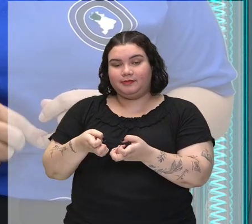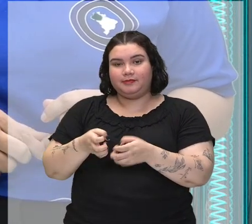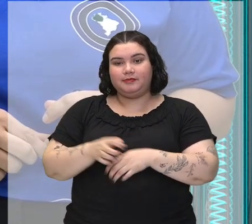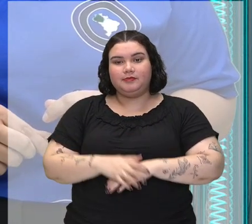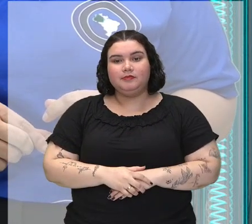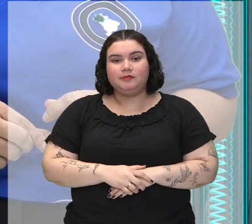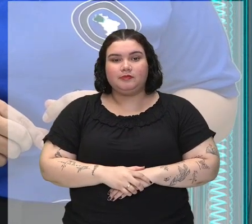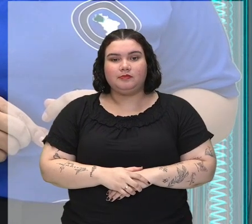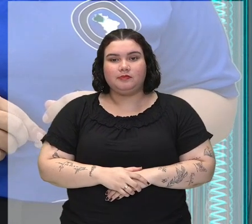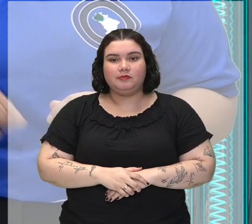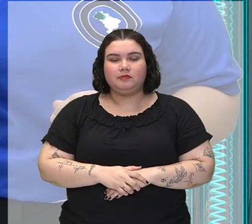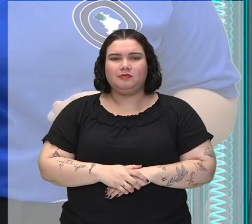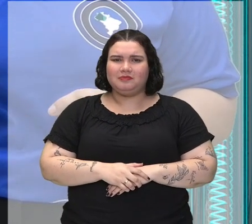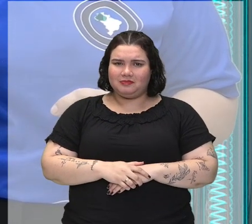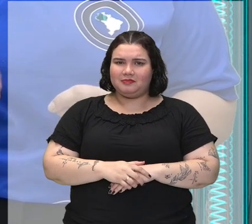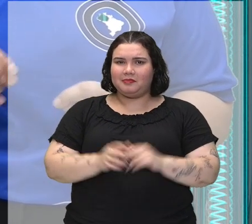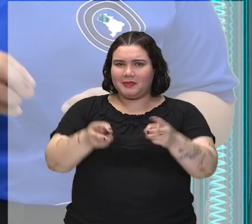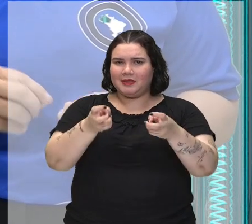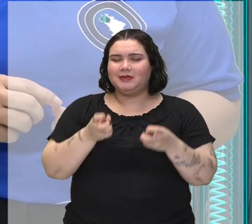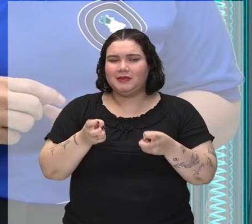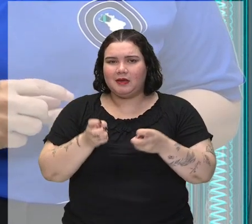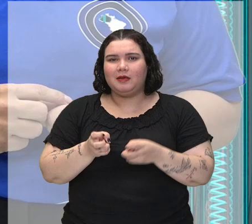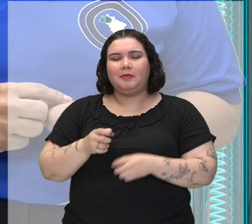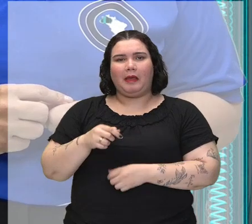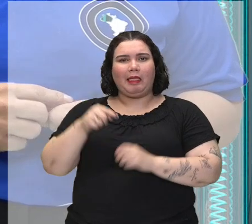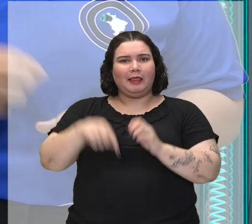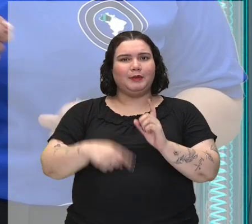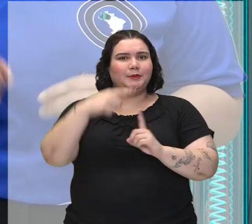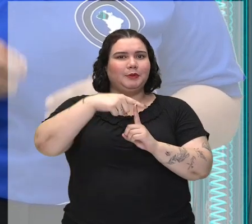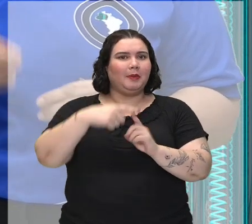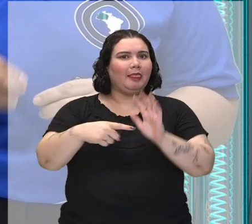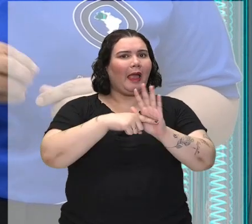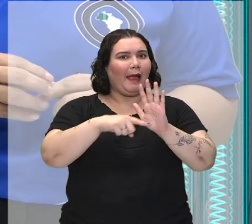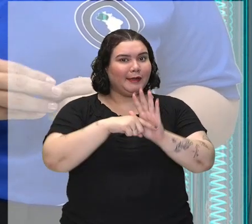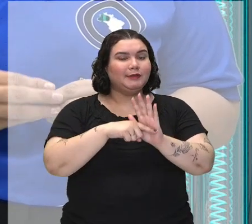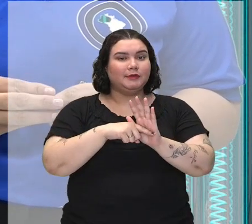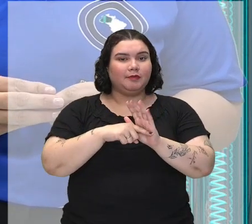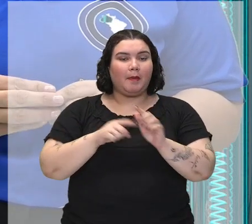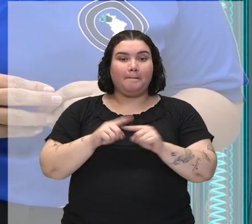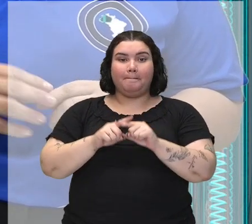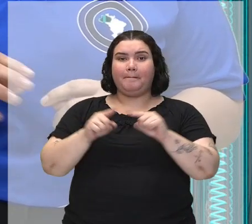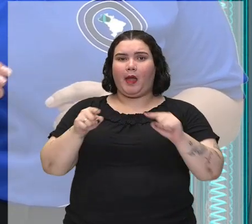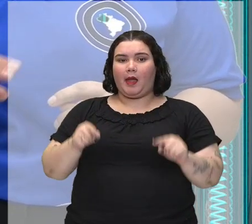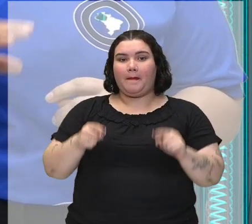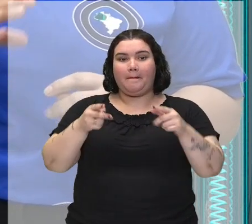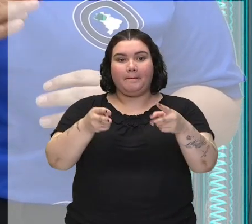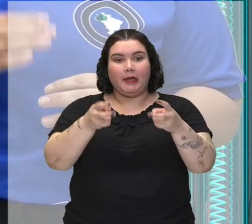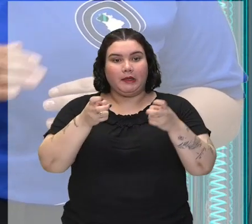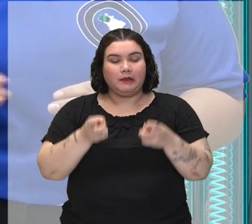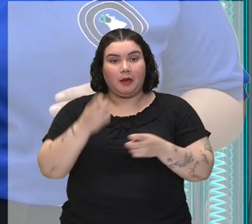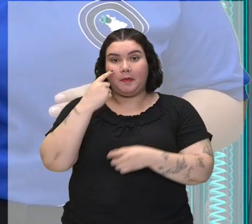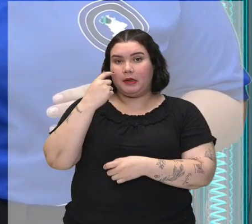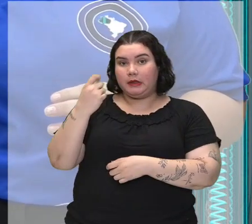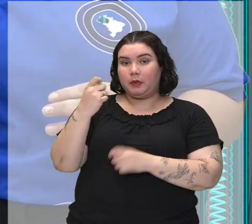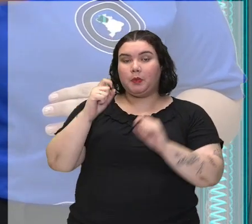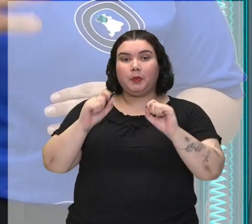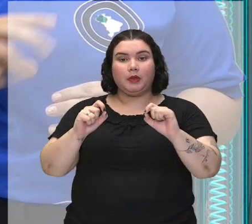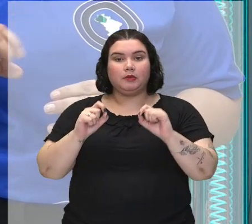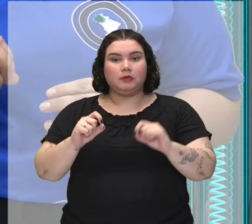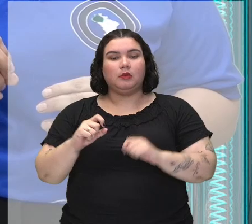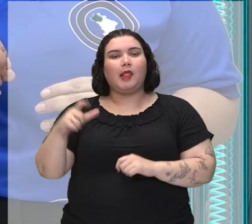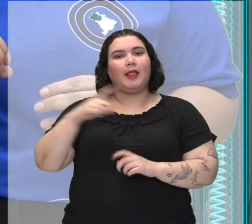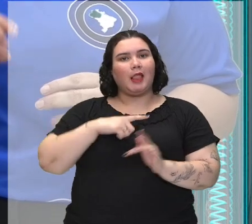Bem pessimista essa tirinha, né, turma? Mas olha só que interessante. Tem todo